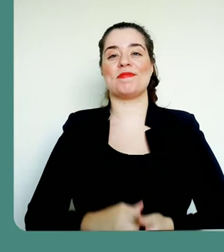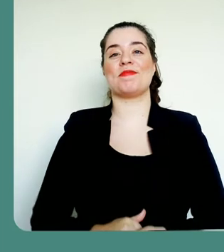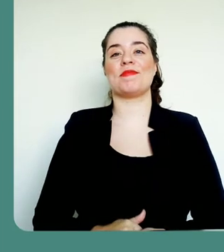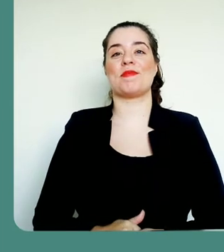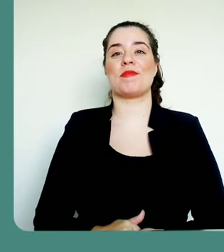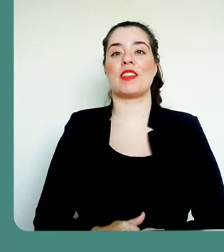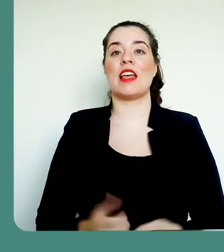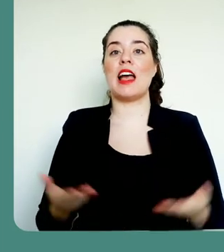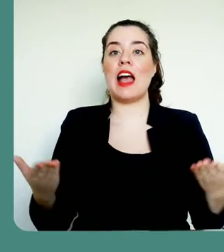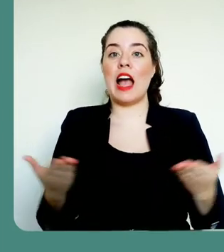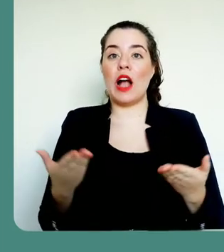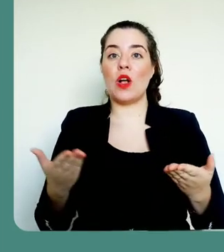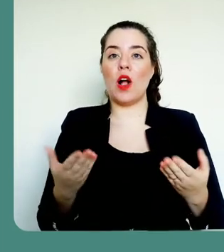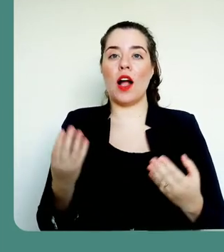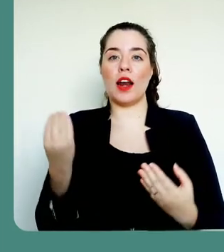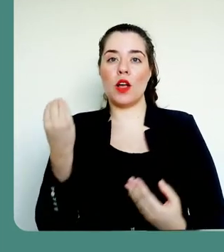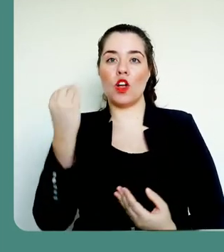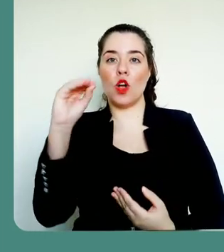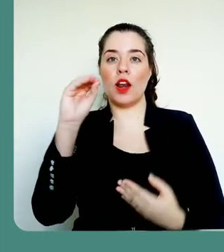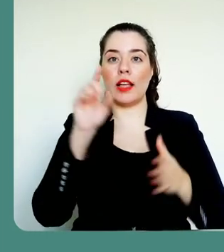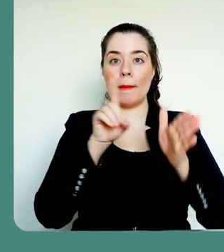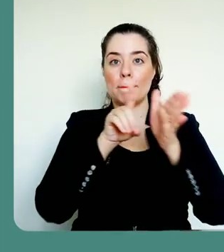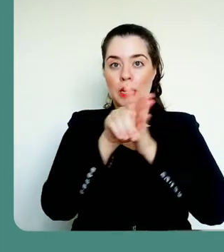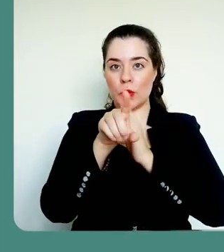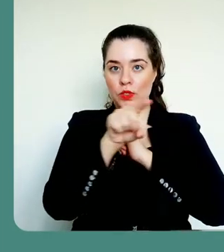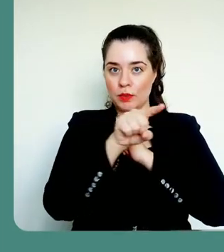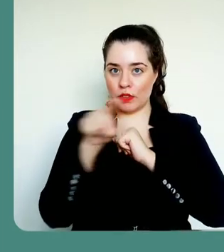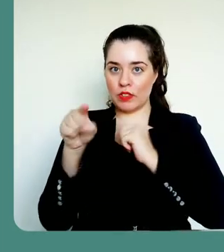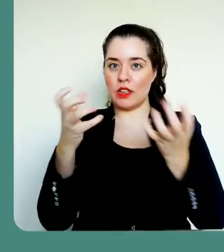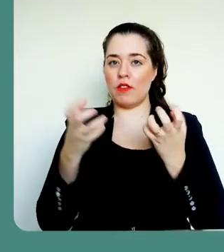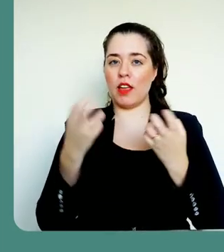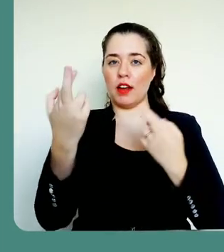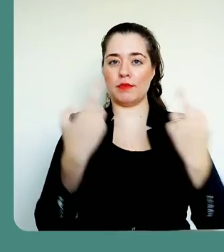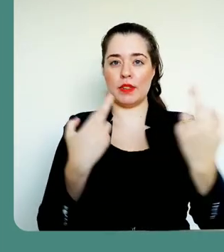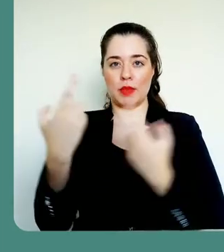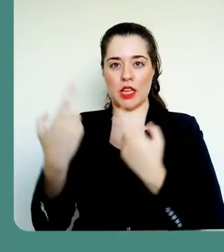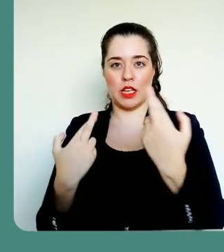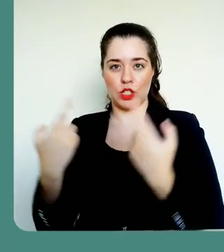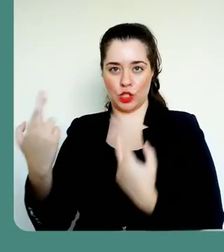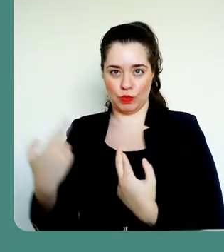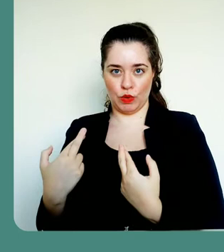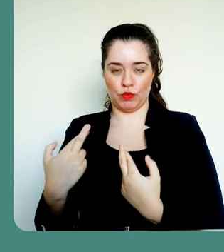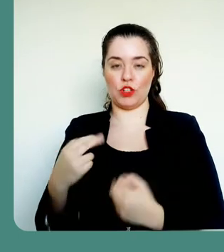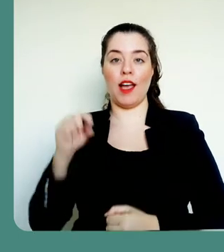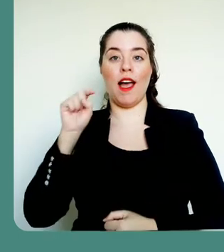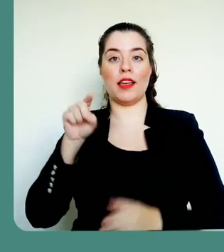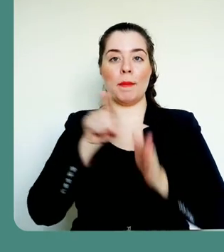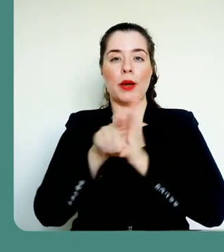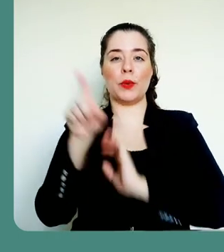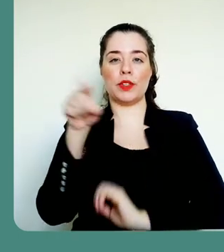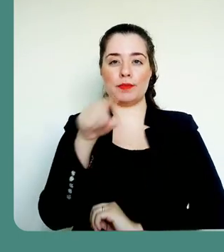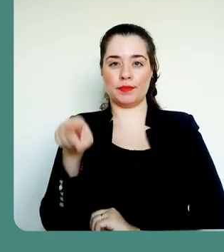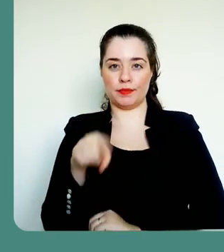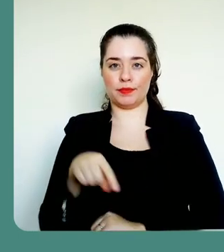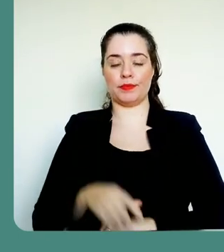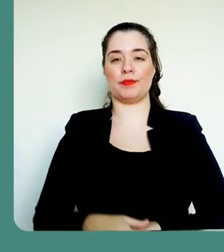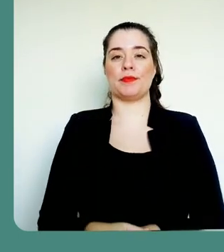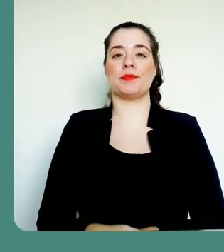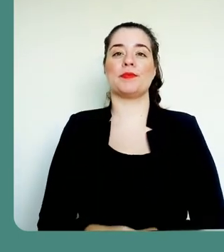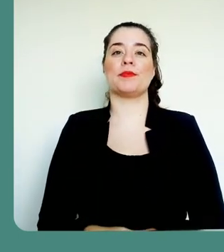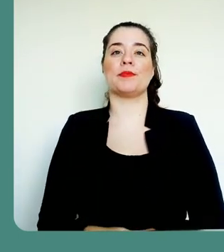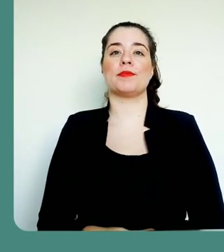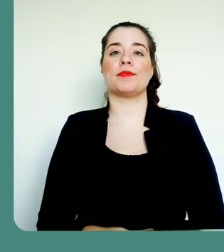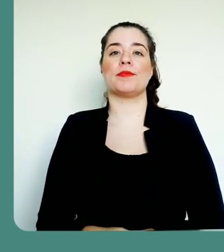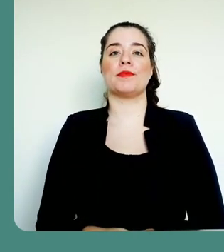Beleza, então. Bom, eu vou colocar aqui para vocês uma pergunta, então, e quero que vocês me respondam. É uma pergunta de múltipla escolha.